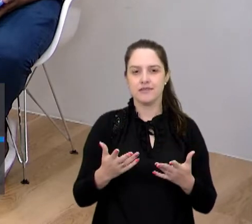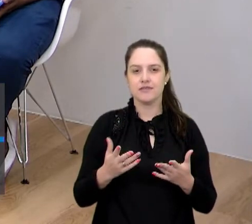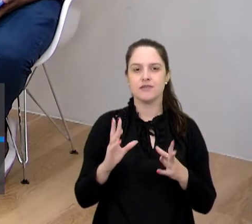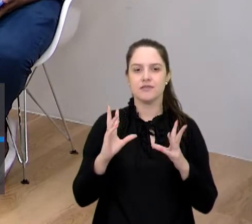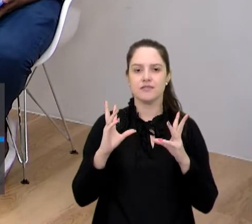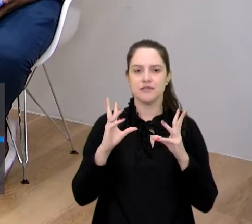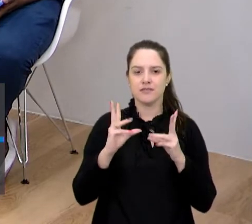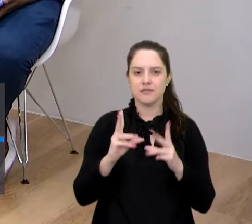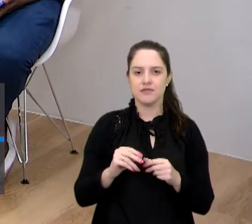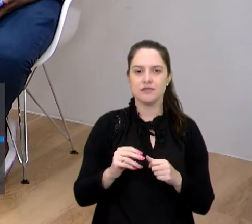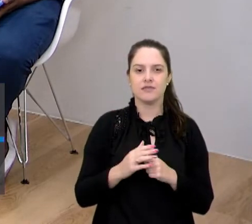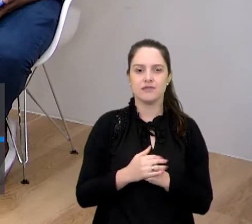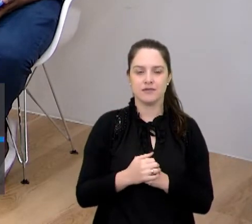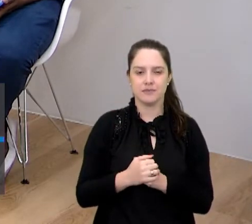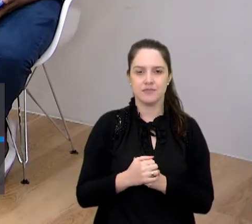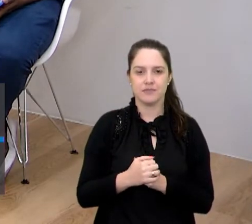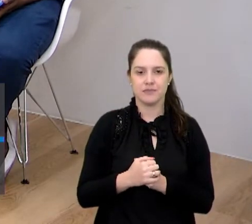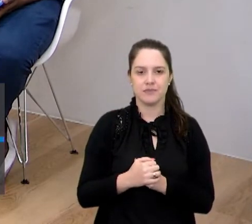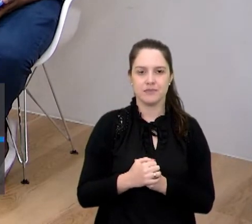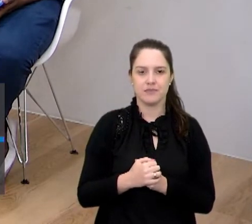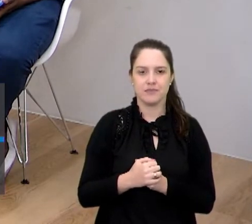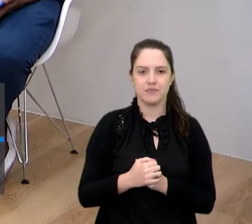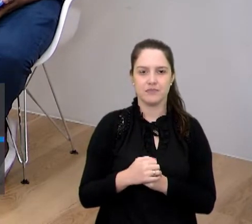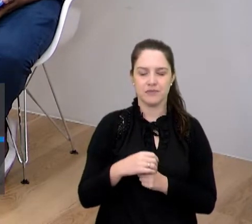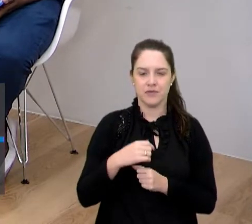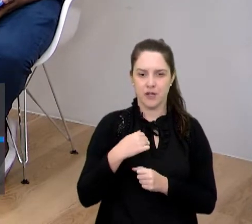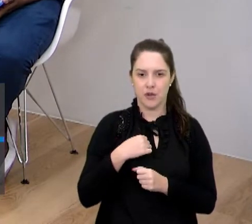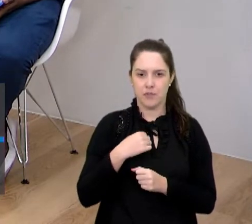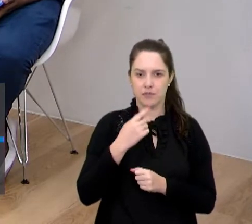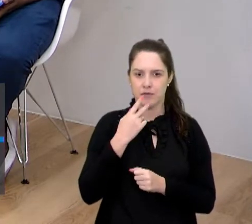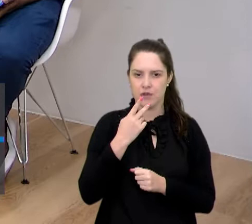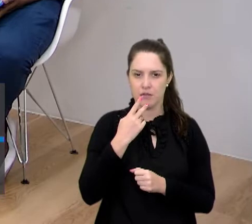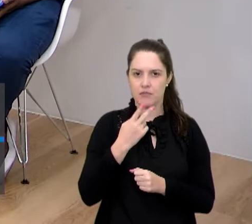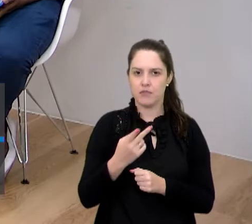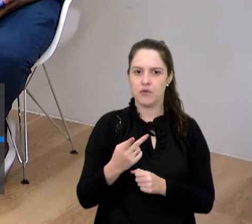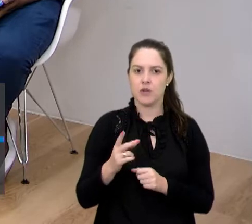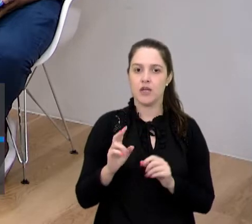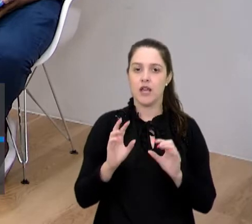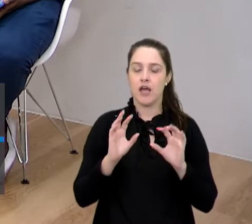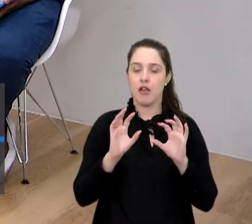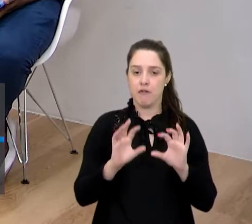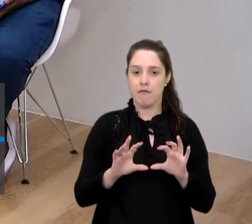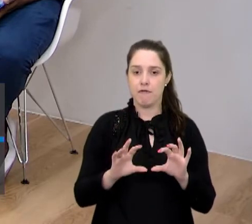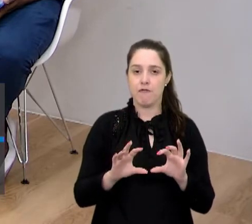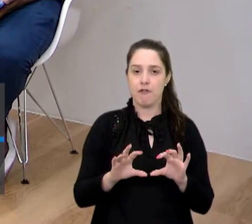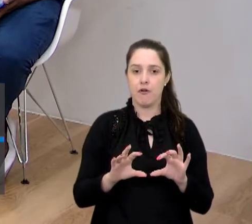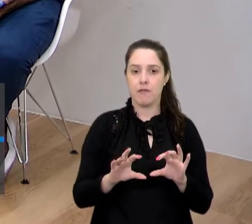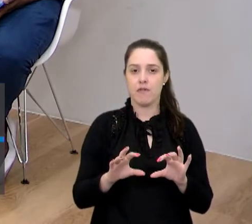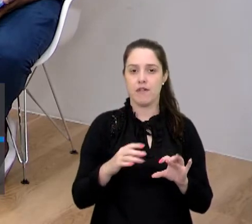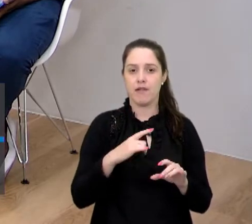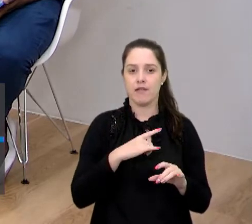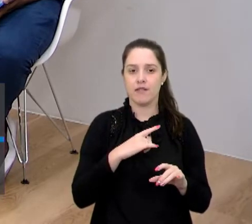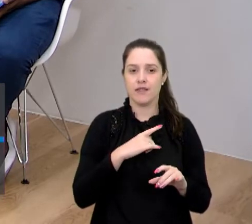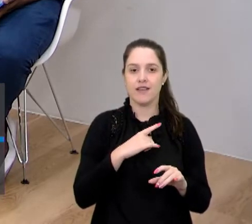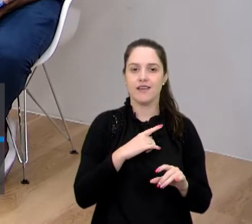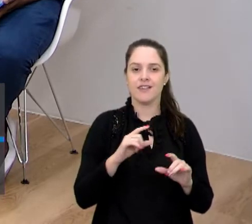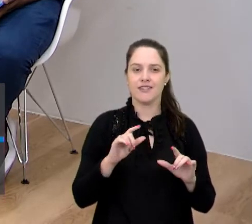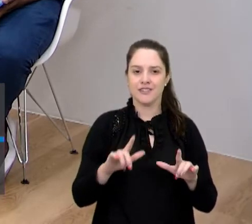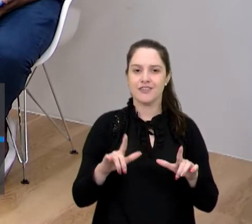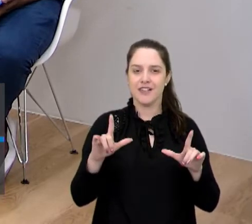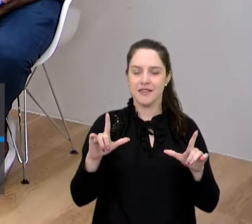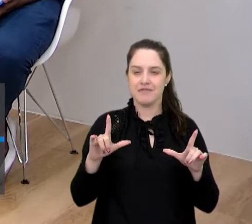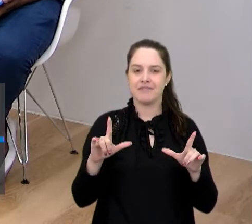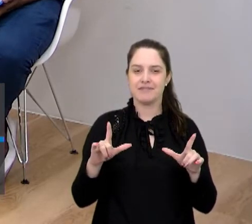computador. Além de tudo, embora seja uma coisa... ela tá fazendo uma denúncia ali, né? Denúncia. Mas tá engraçadinho também, não